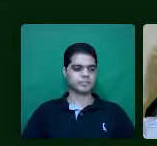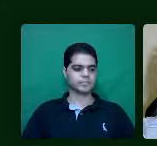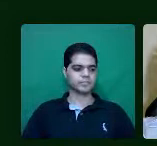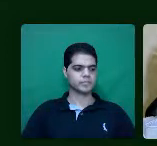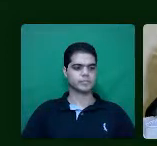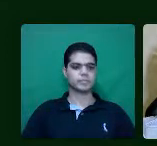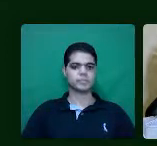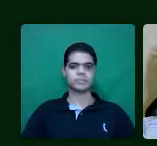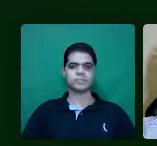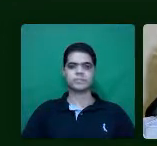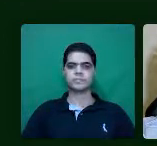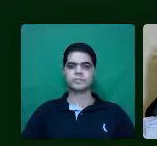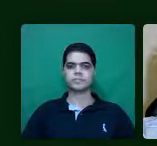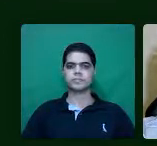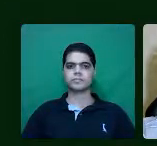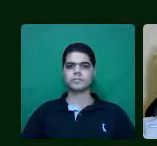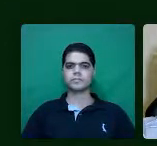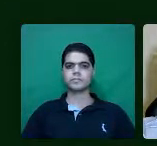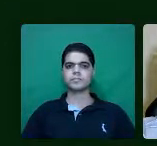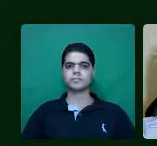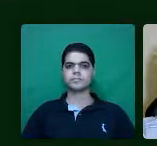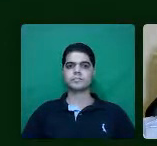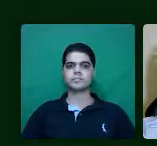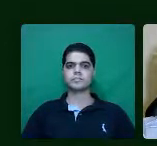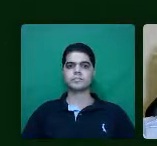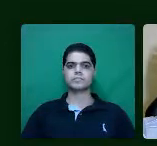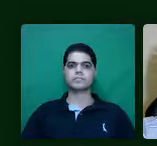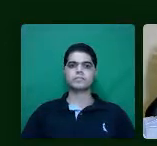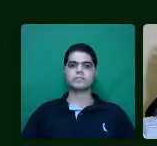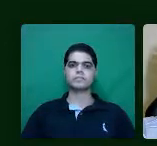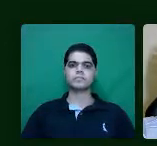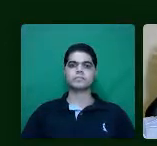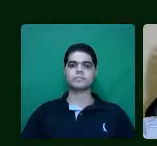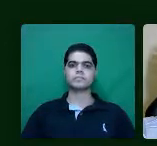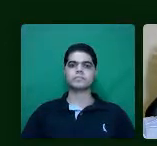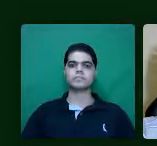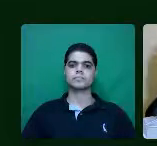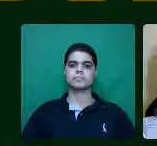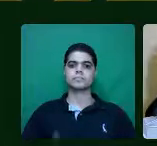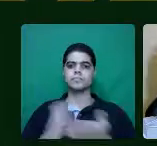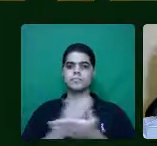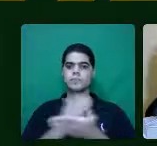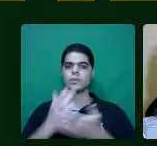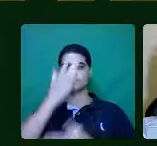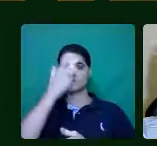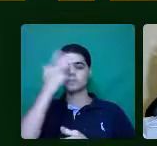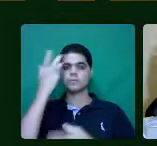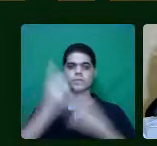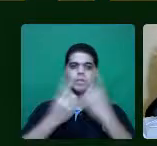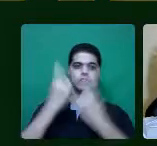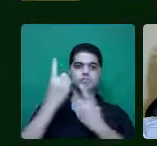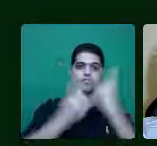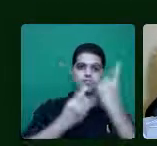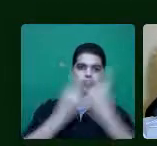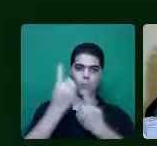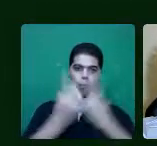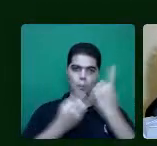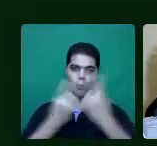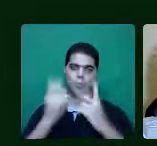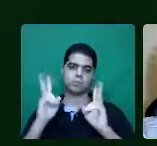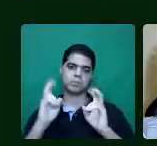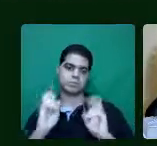Mais algo sobre os mentores? Senão eu vou trazer aqui algumas dúvidas que o pessoal tem em relação às